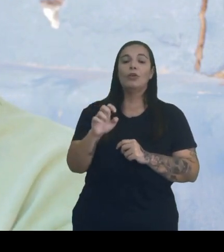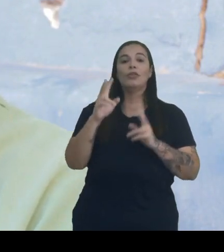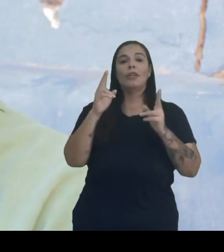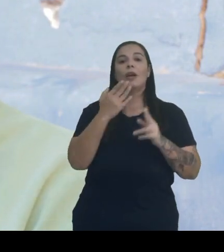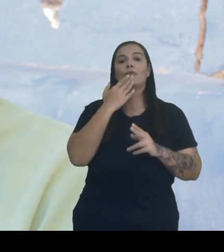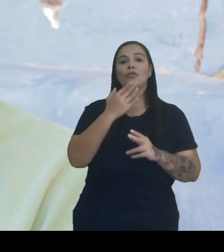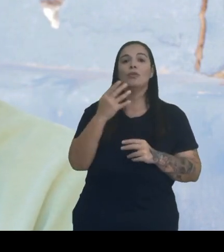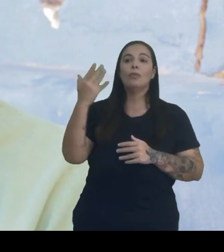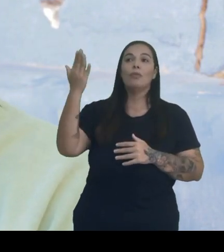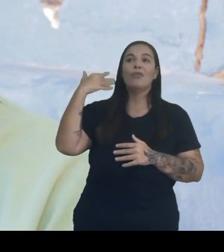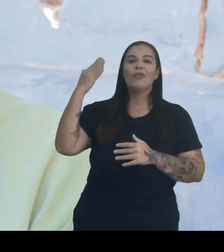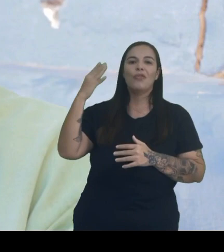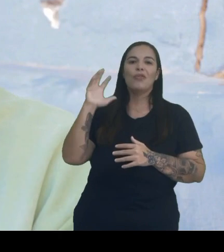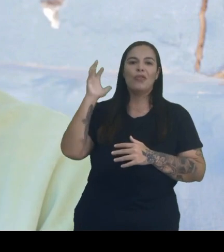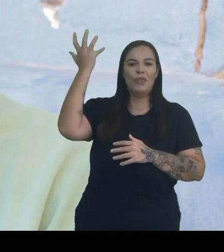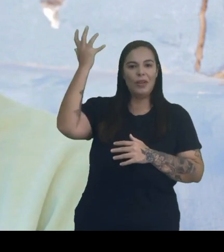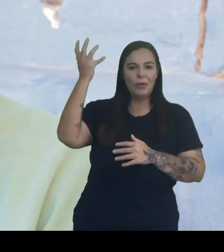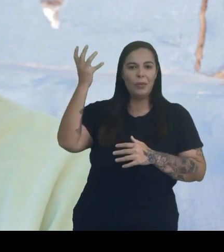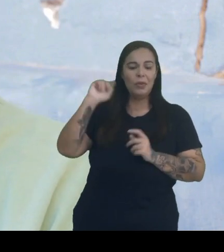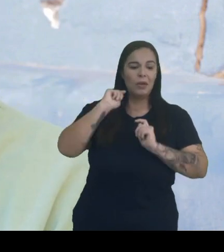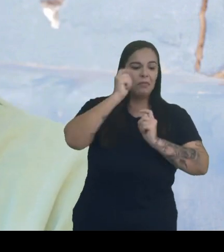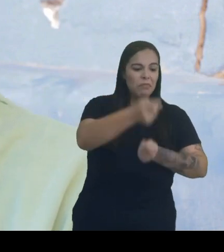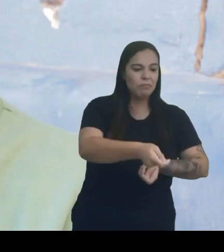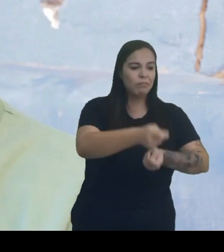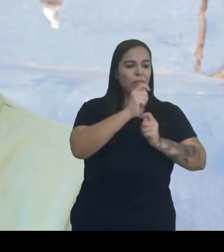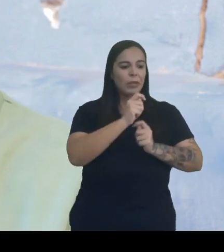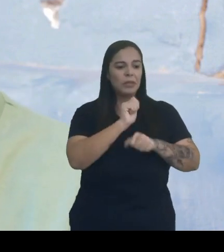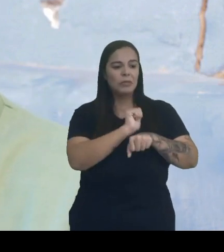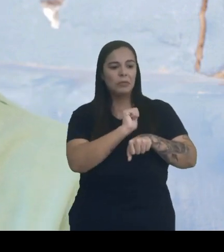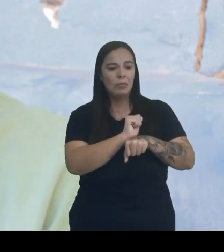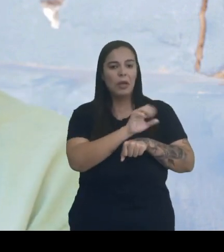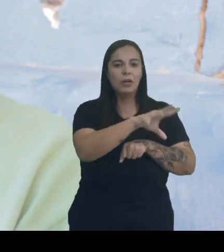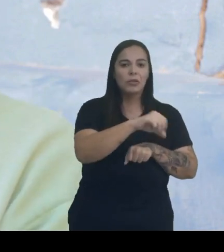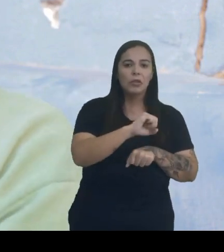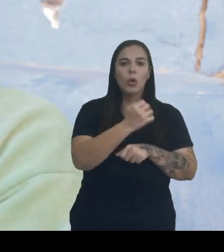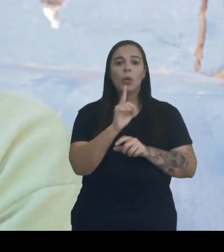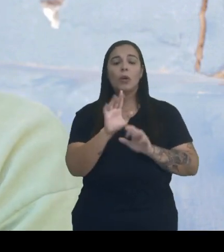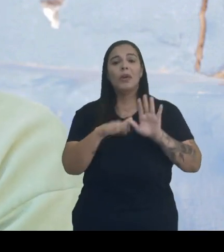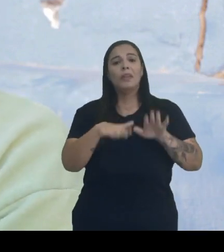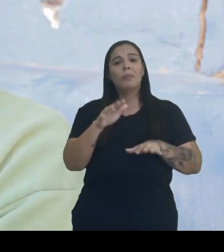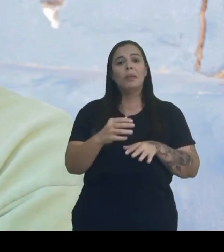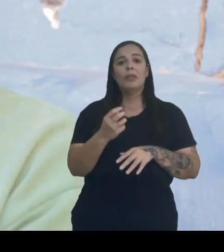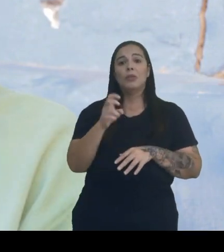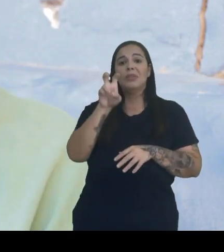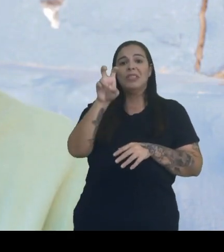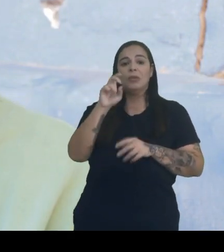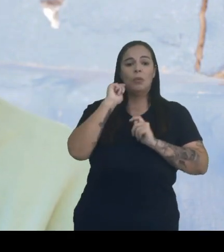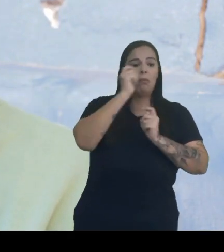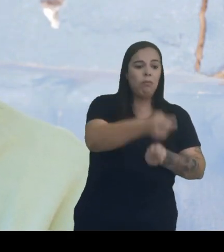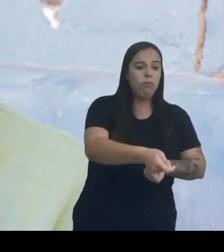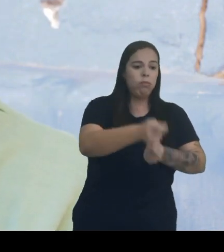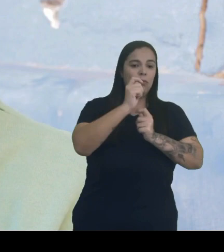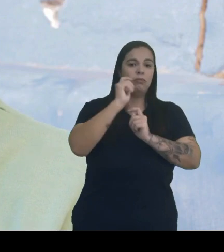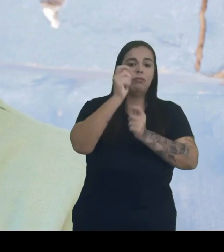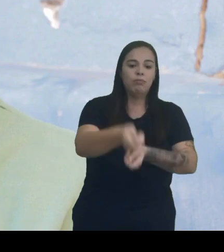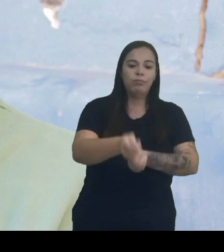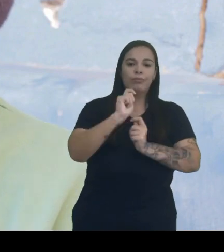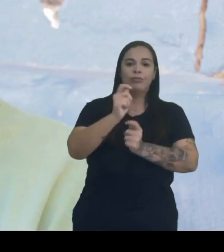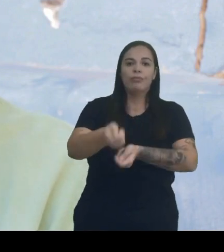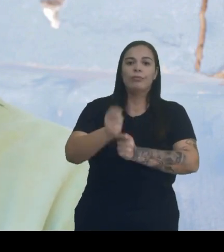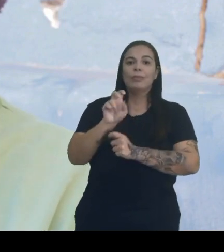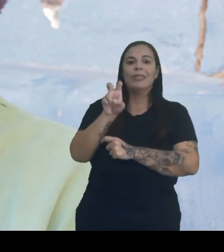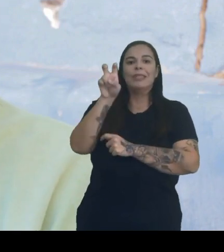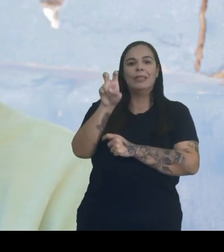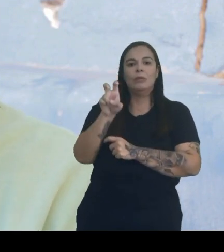aí mete a mão, tira a volta, coisa e tal, bota o segundo. Dependendo da situação, você bota até 3, eu já botei 5 lanços num dia só. Porque